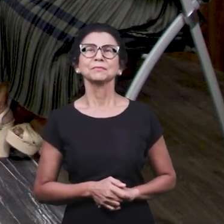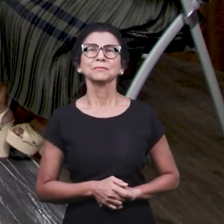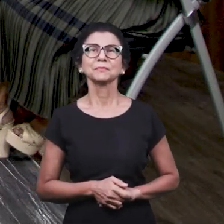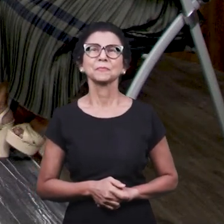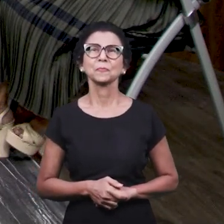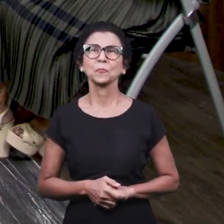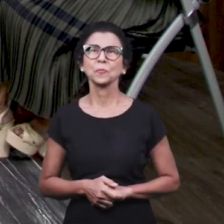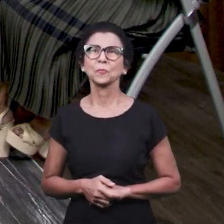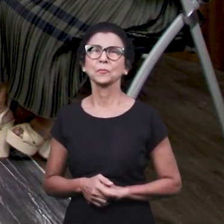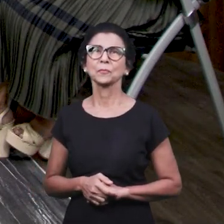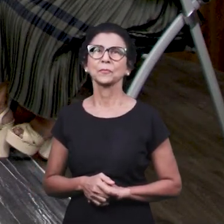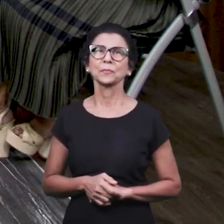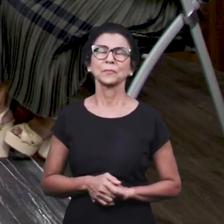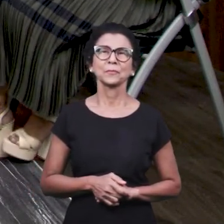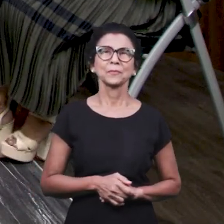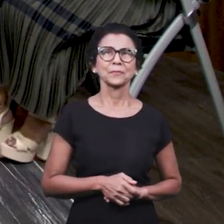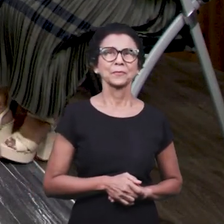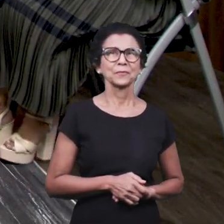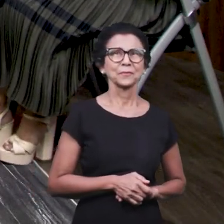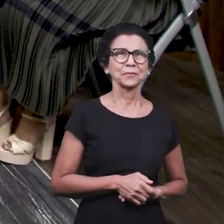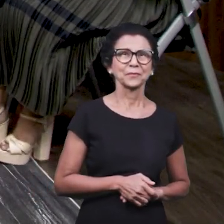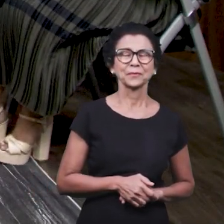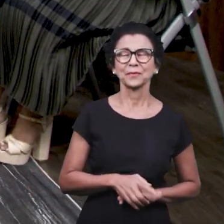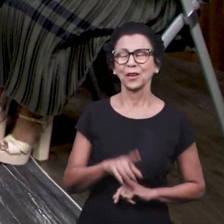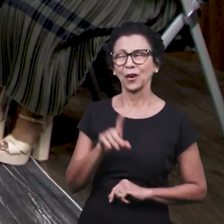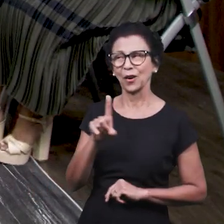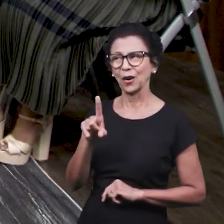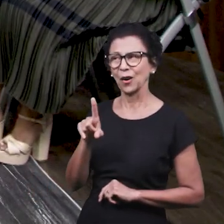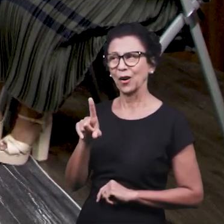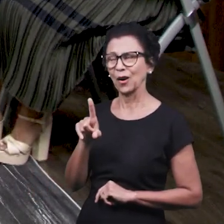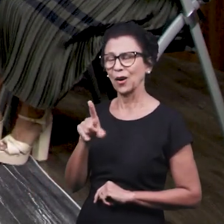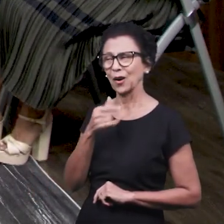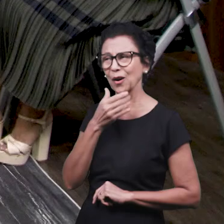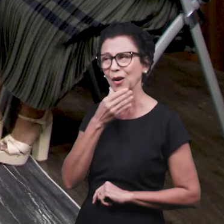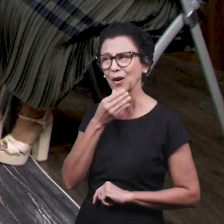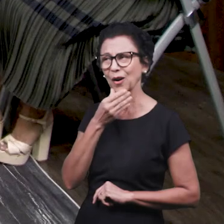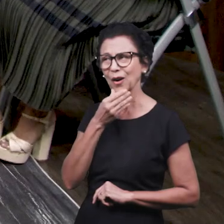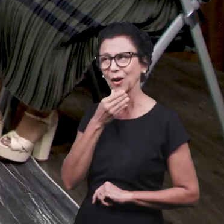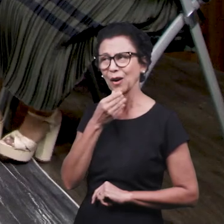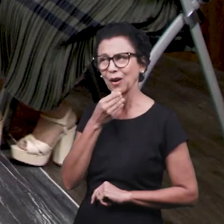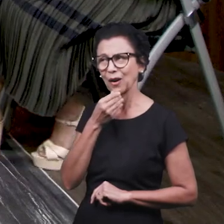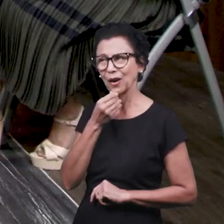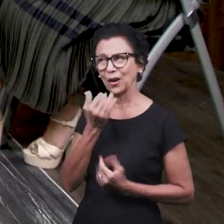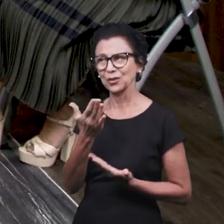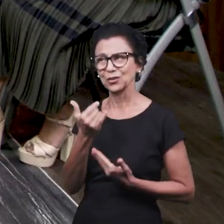eu ligava pros meus pais... Não, não é com francês, não. É em francês, Vitória. Tá errado.